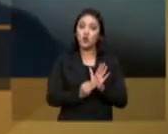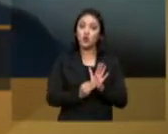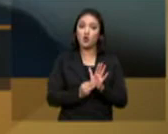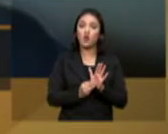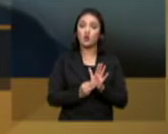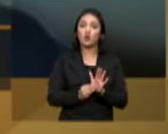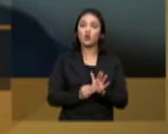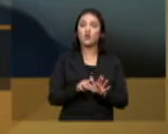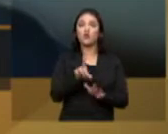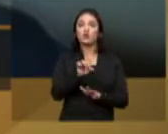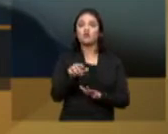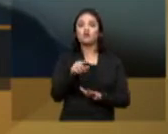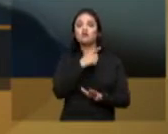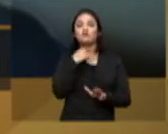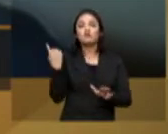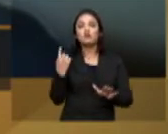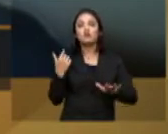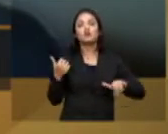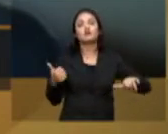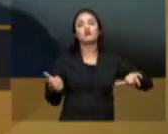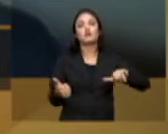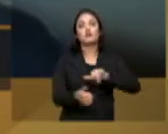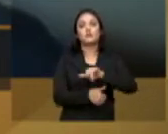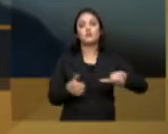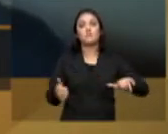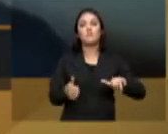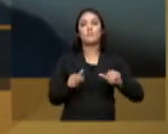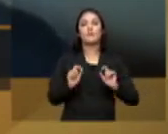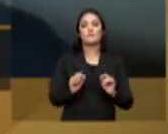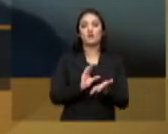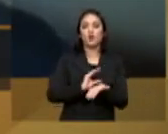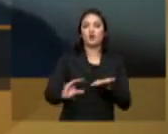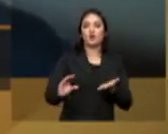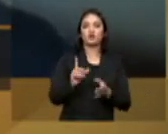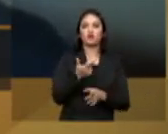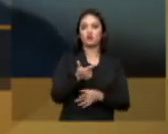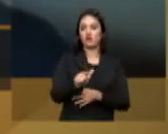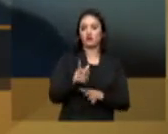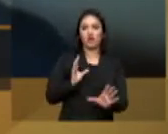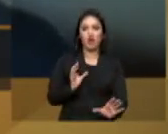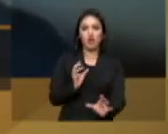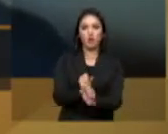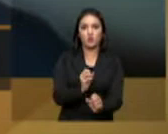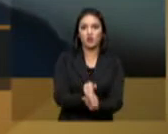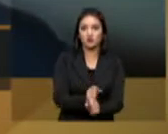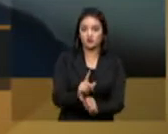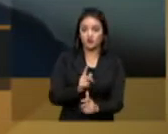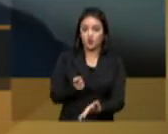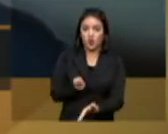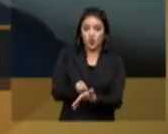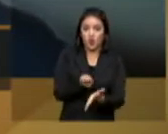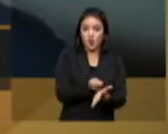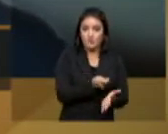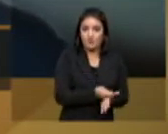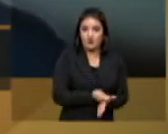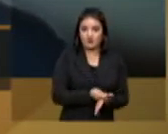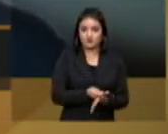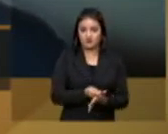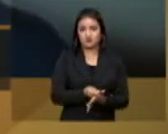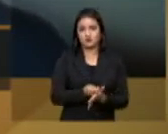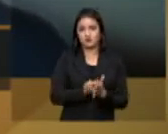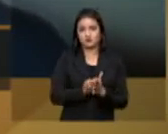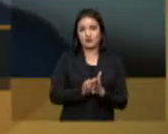de hipótese de apuração de crédito no regime não cumulativo de cobrança dessas